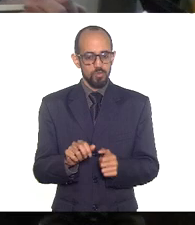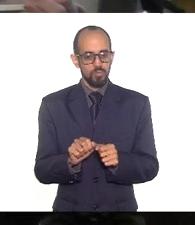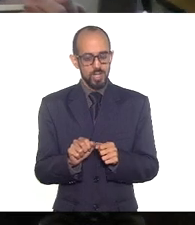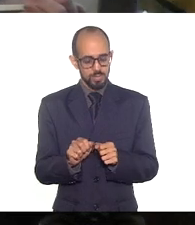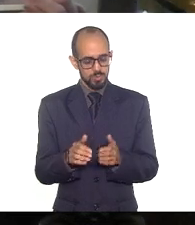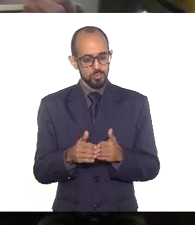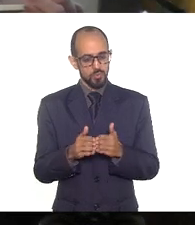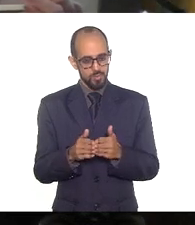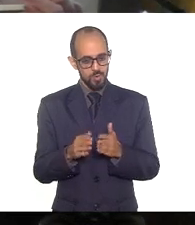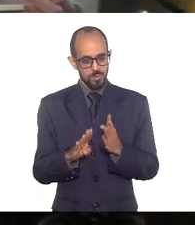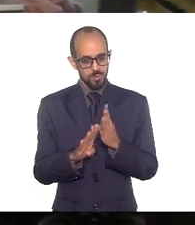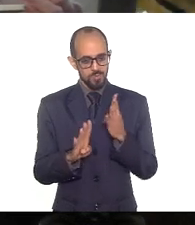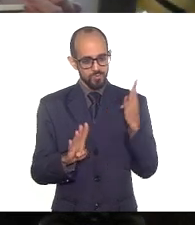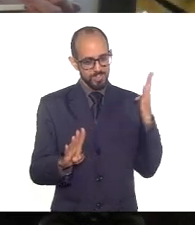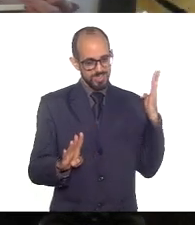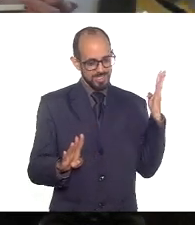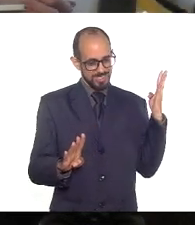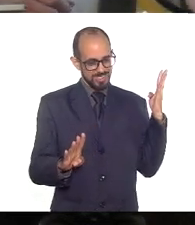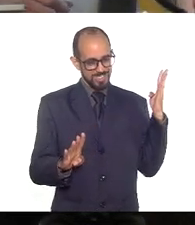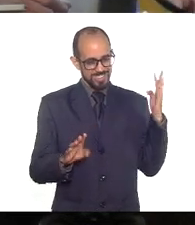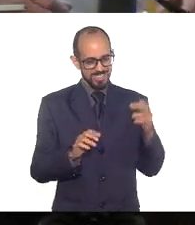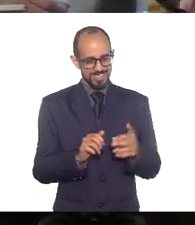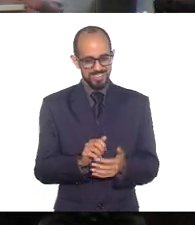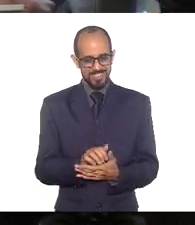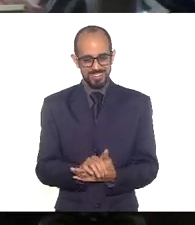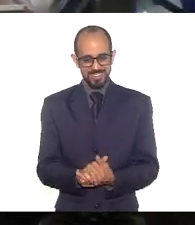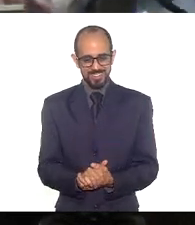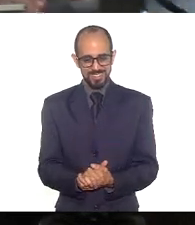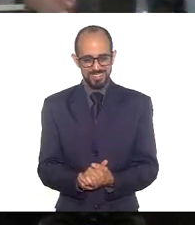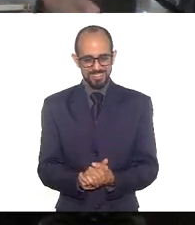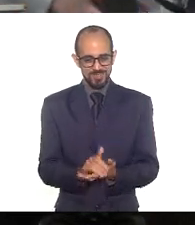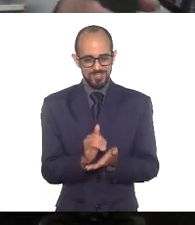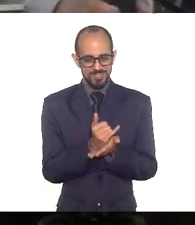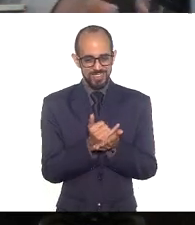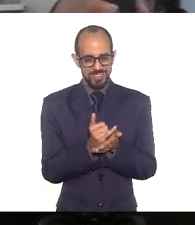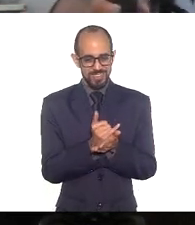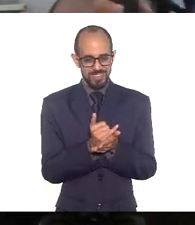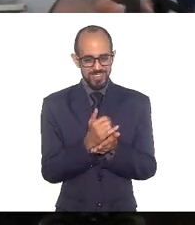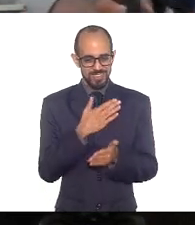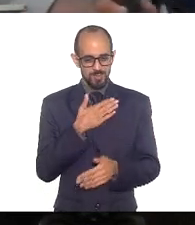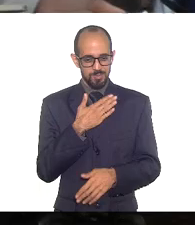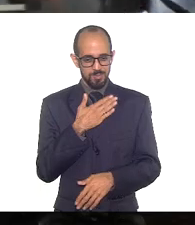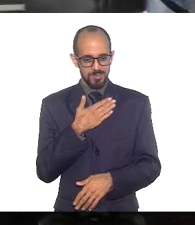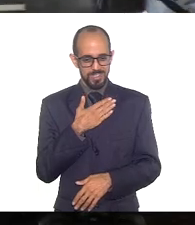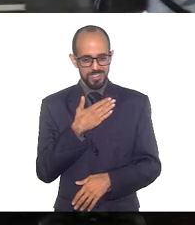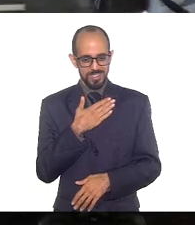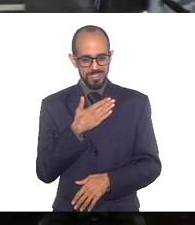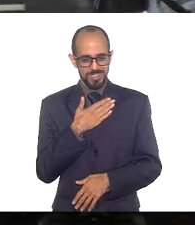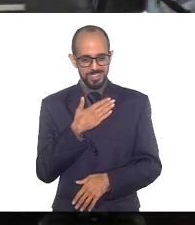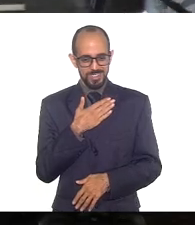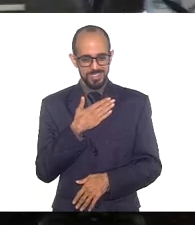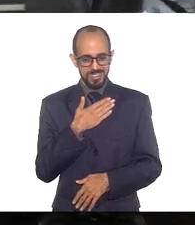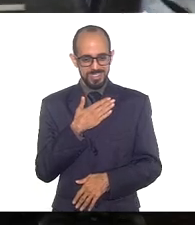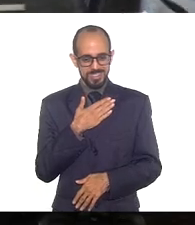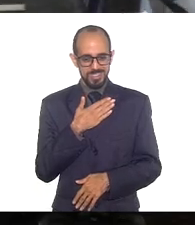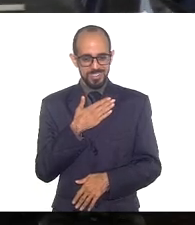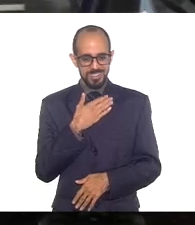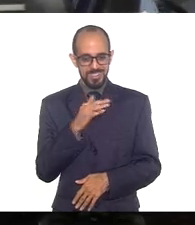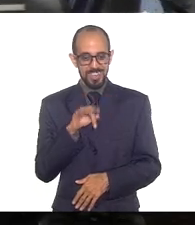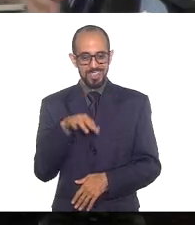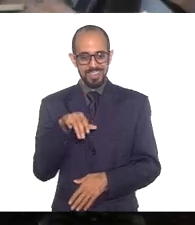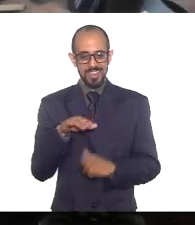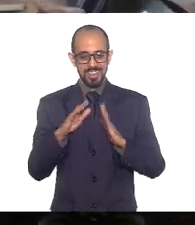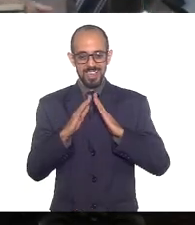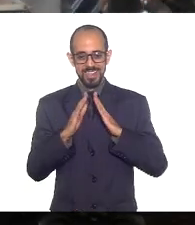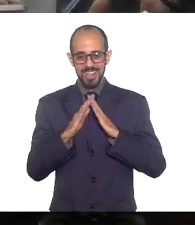idioma vai escrever eu vou me inscrever eu estou em casa não Presidente Ei